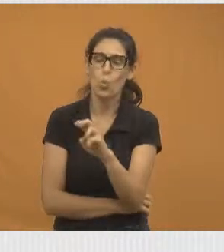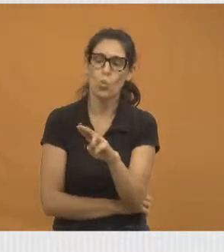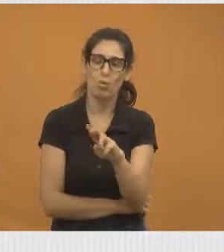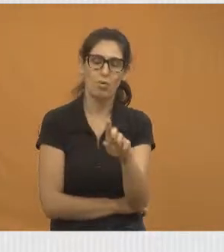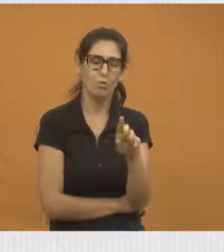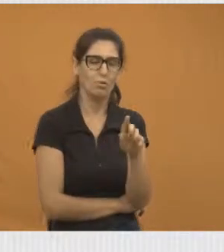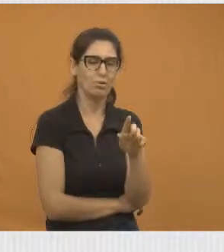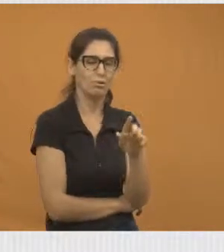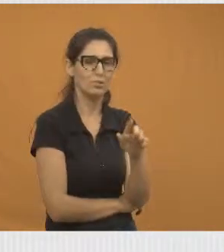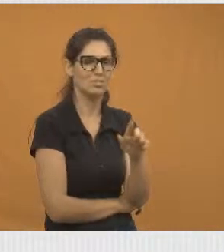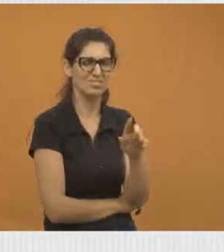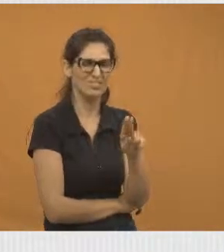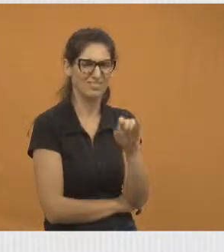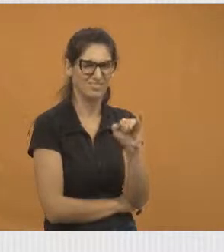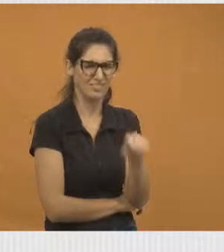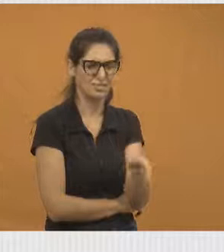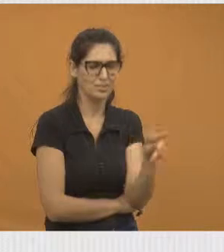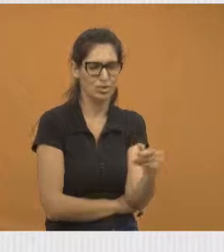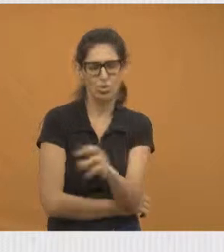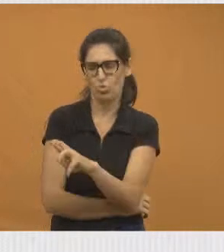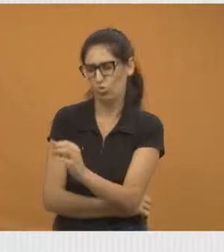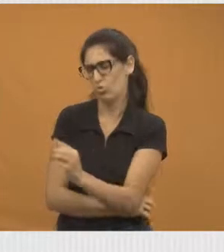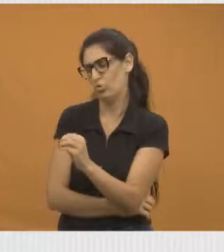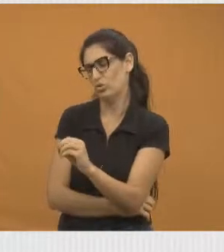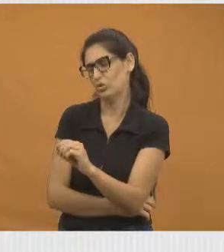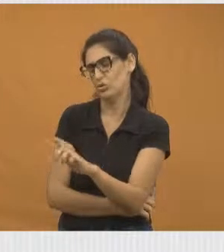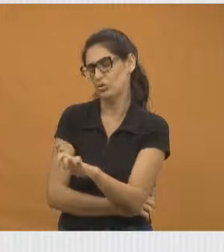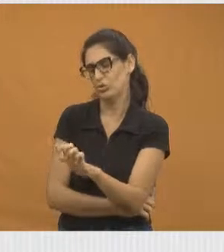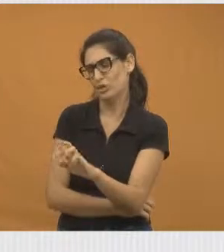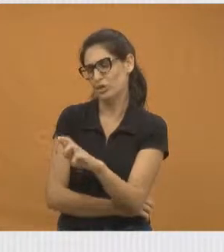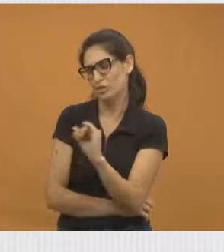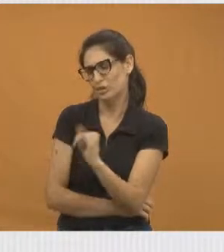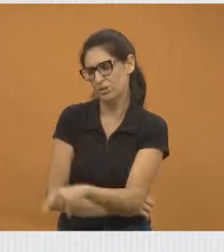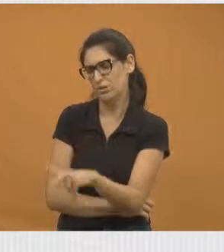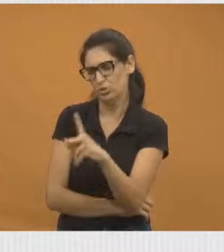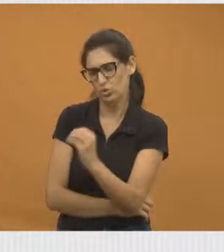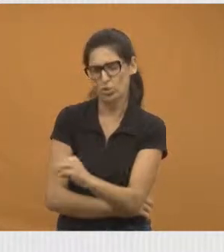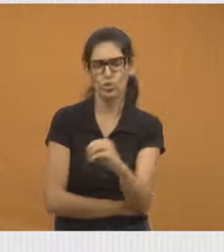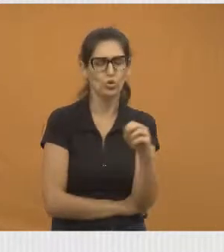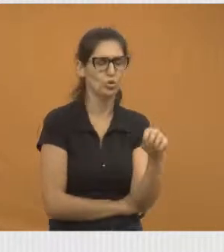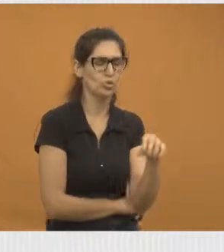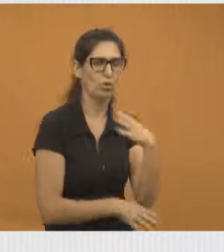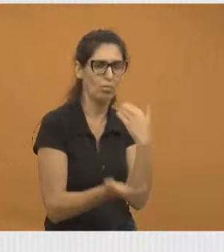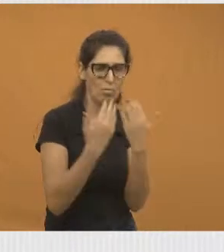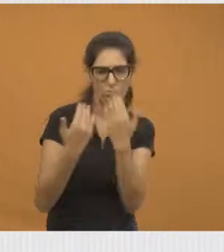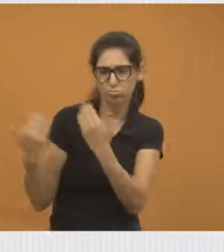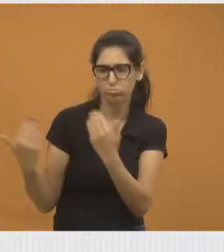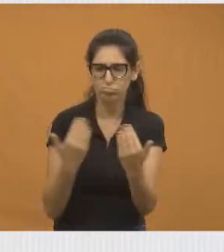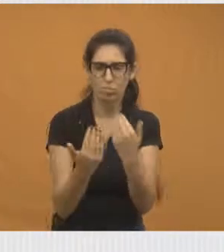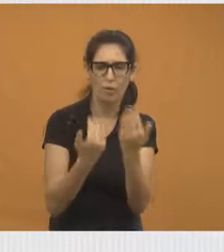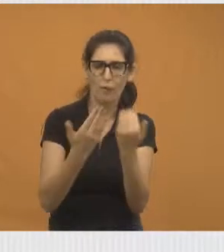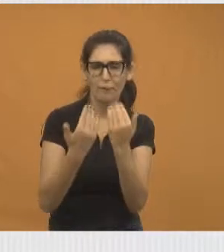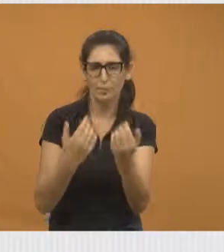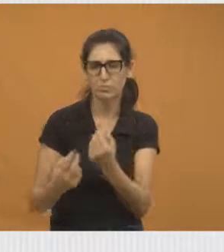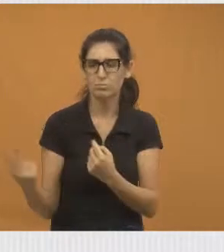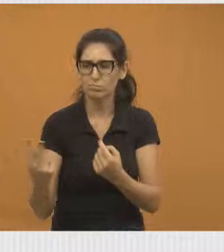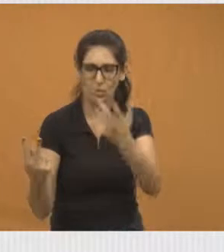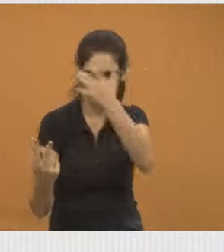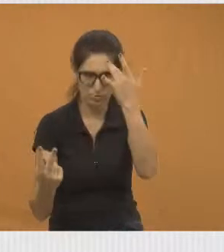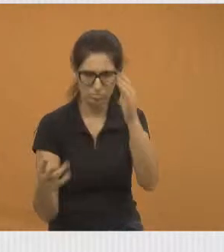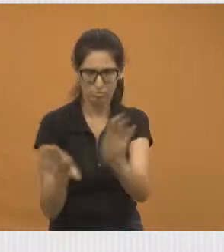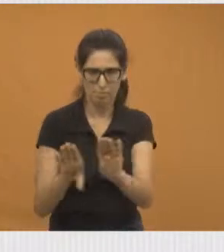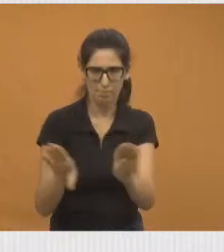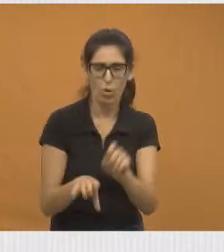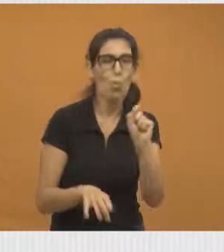e o título que é da área ambiental nos receberam lá eu eo renato conversando ele explicar a gente que está sendo feito lá